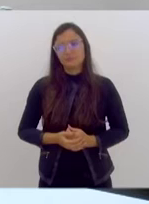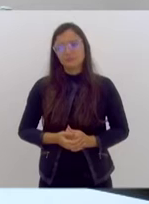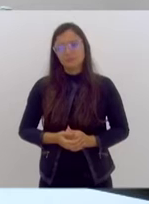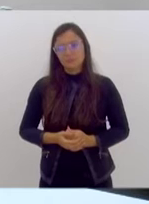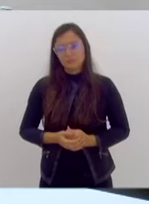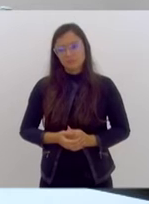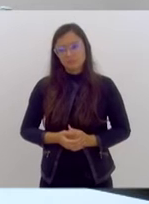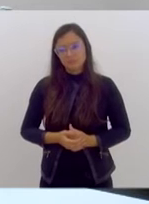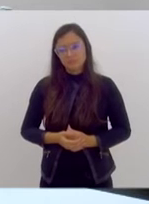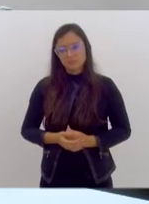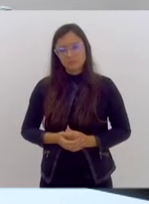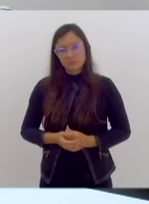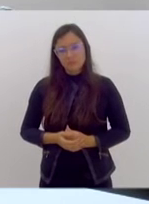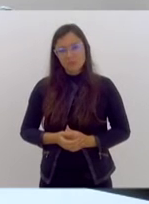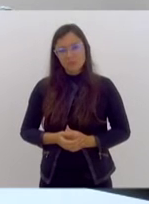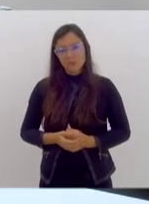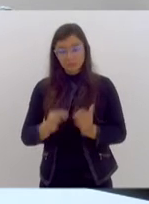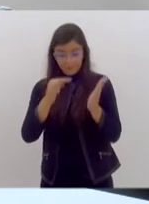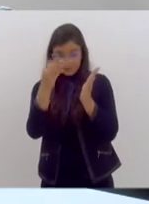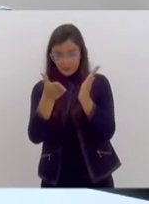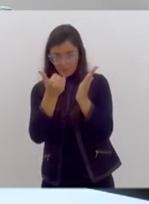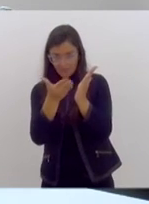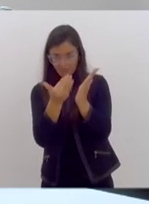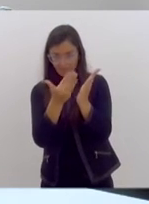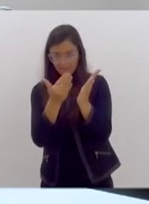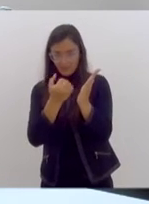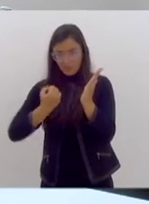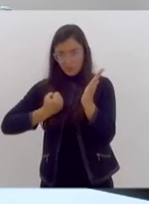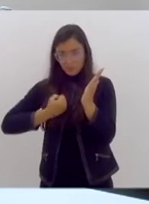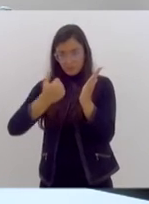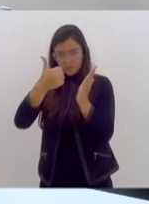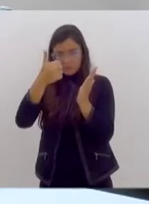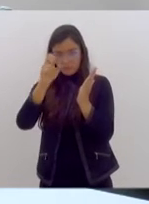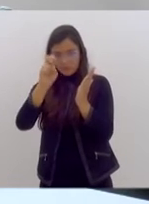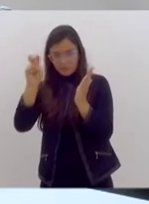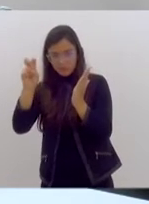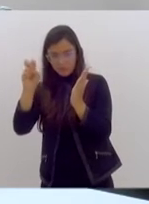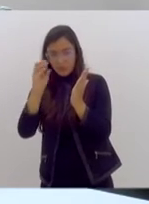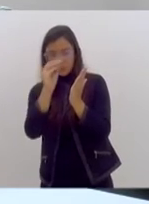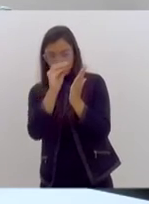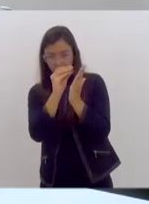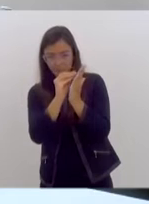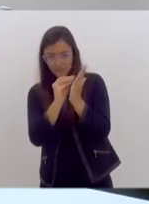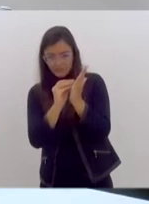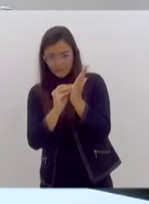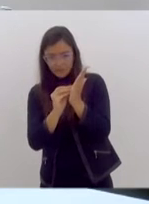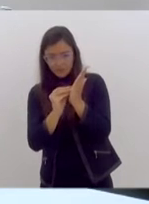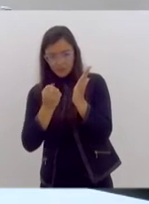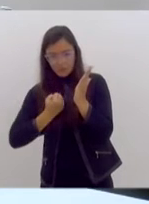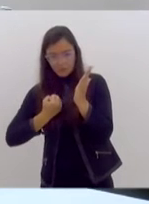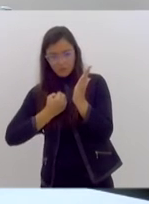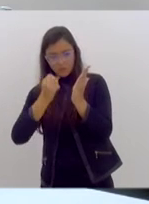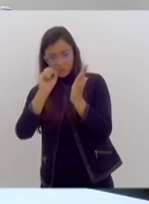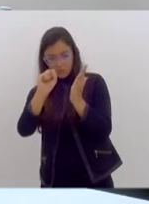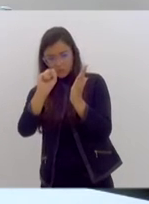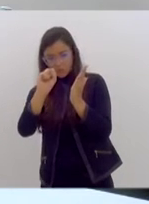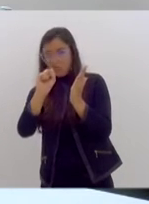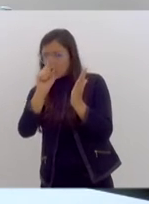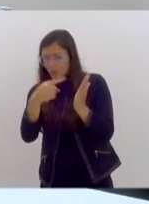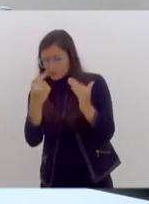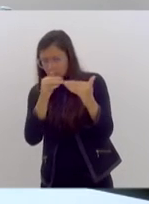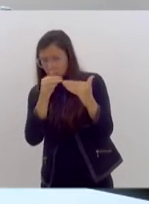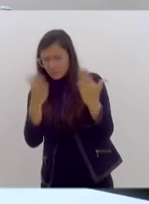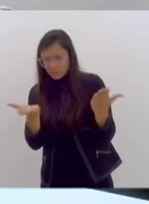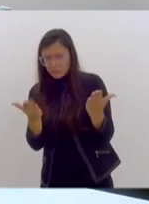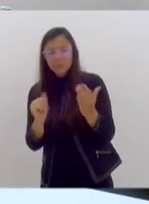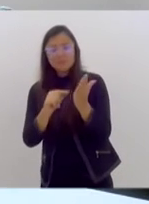é a página 155 a recomendação de número ou oito Rejane e nós estamos na mesma linha entendeu gente revisão do